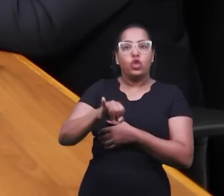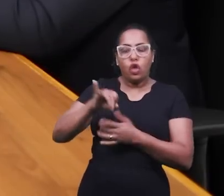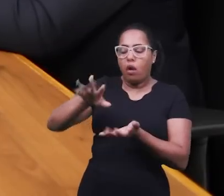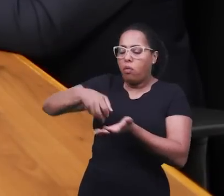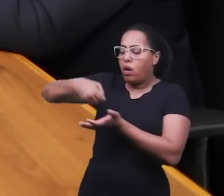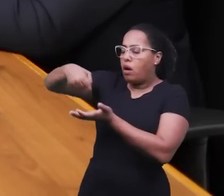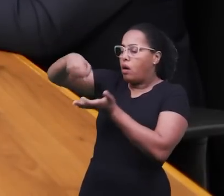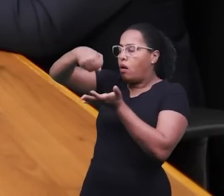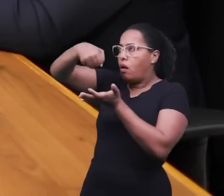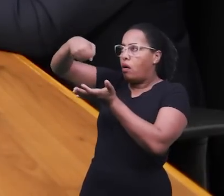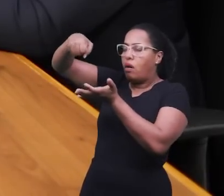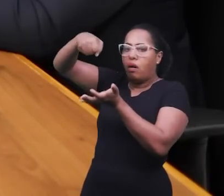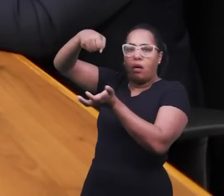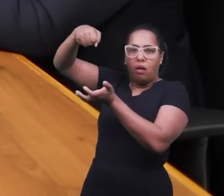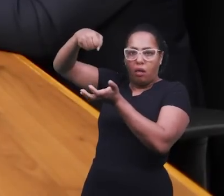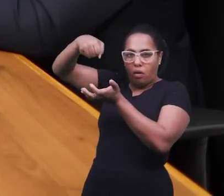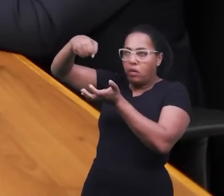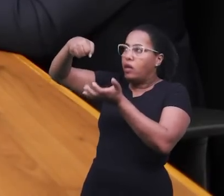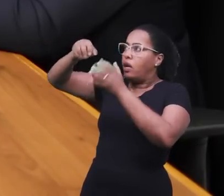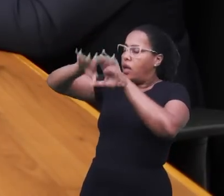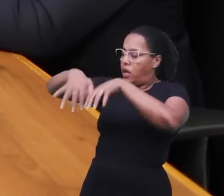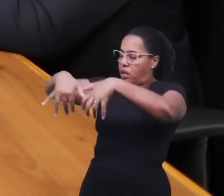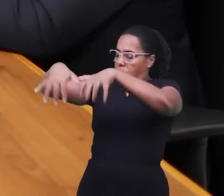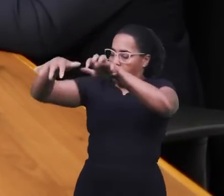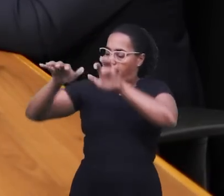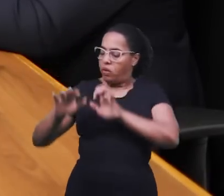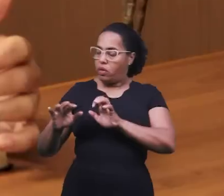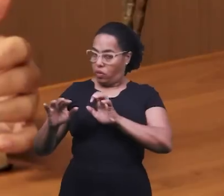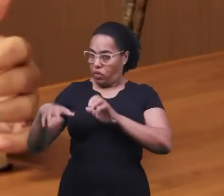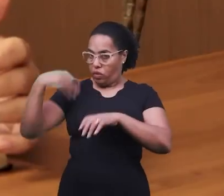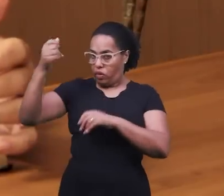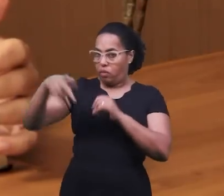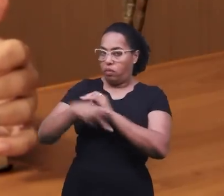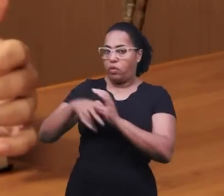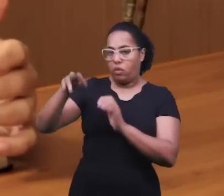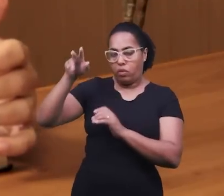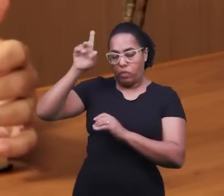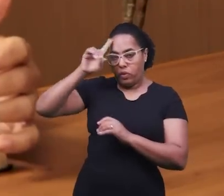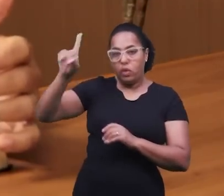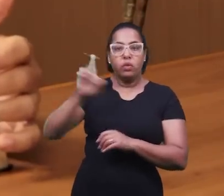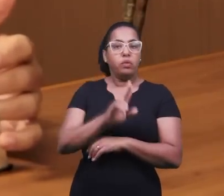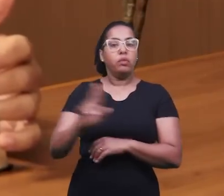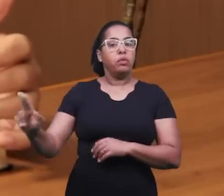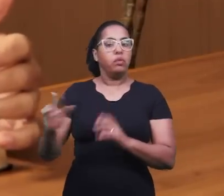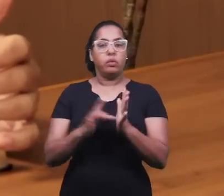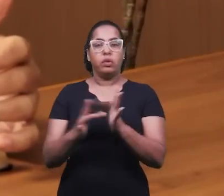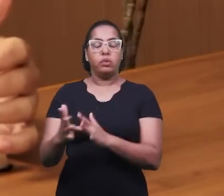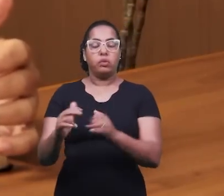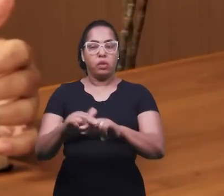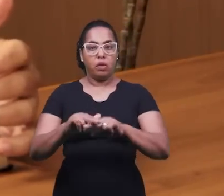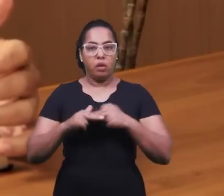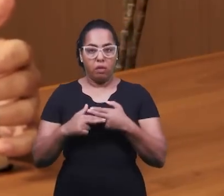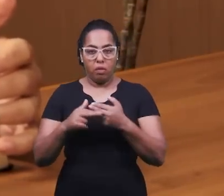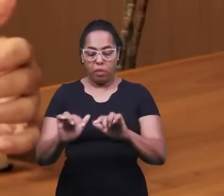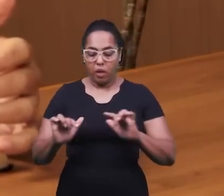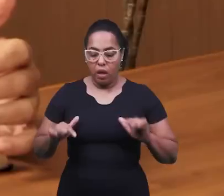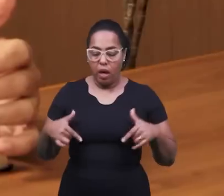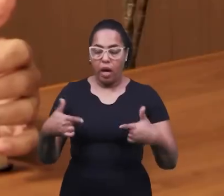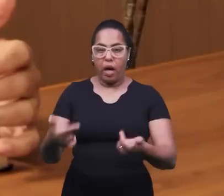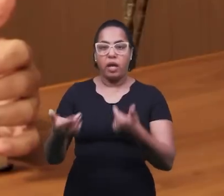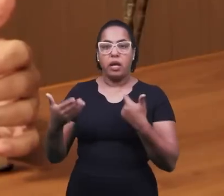elas só podem subir até o trono. As orações só sobem até o trono de graça de Deus em nome de Jesus e pela